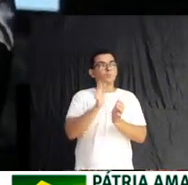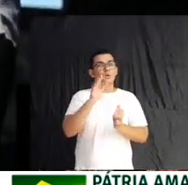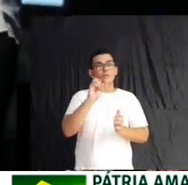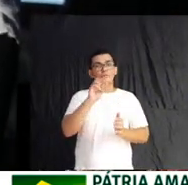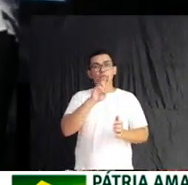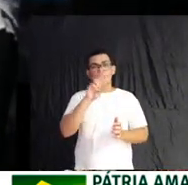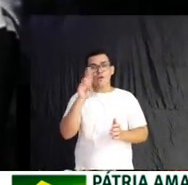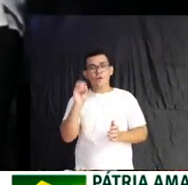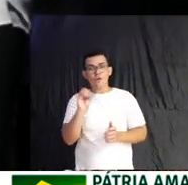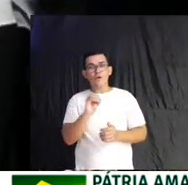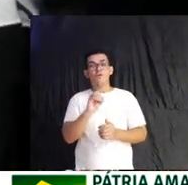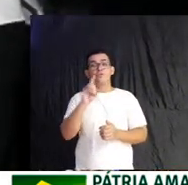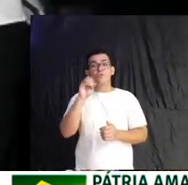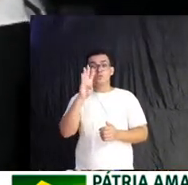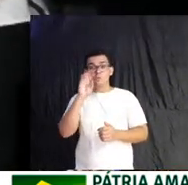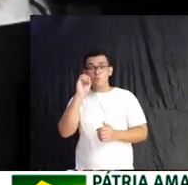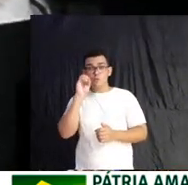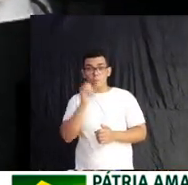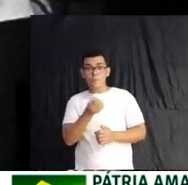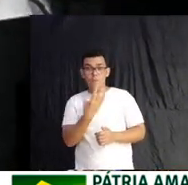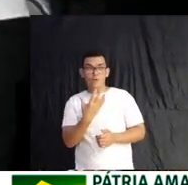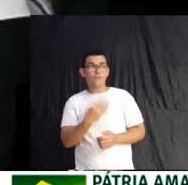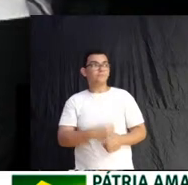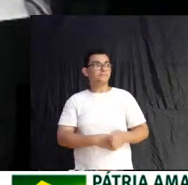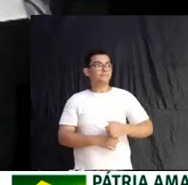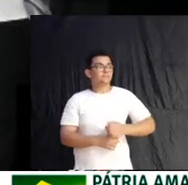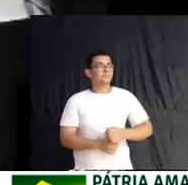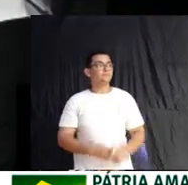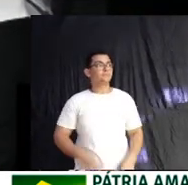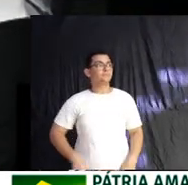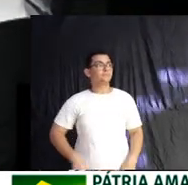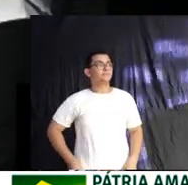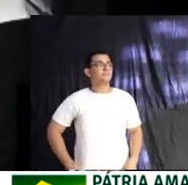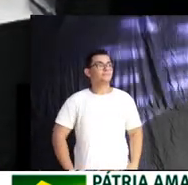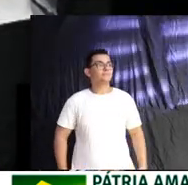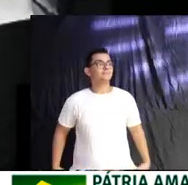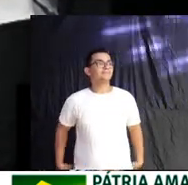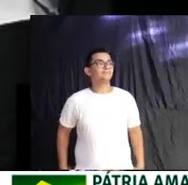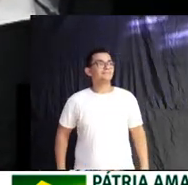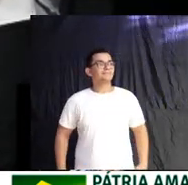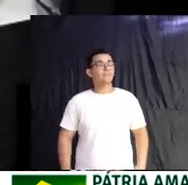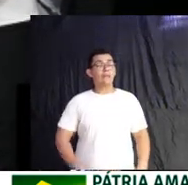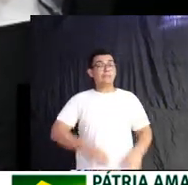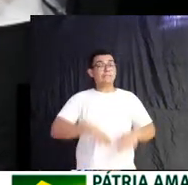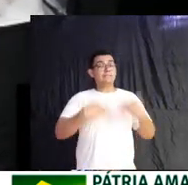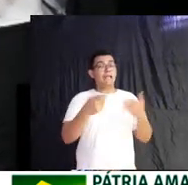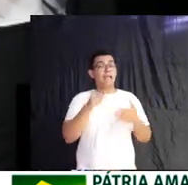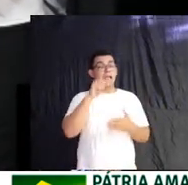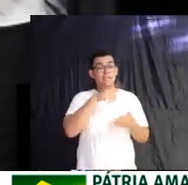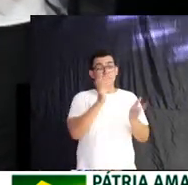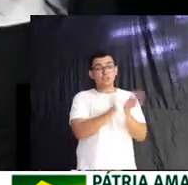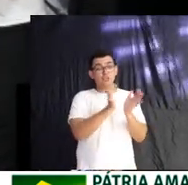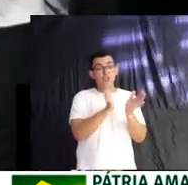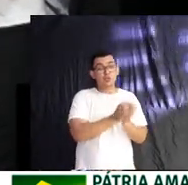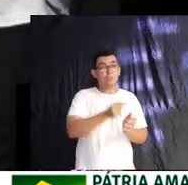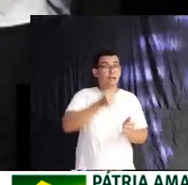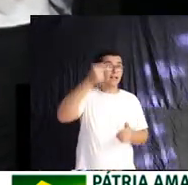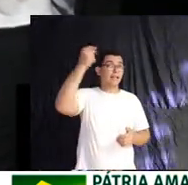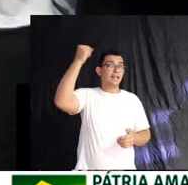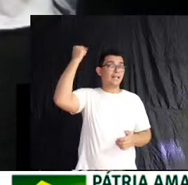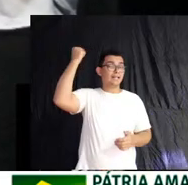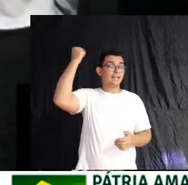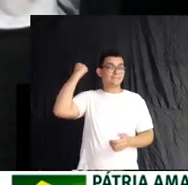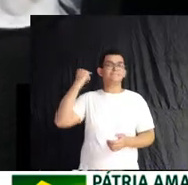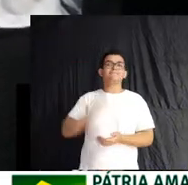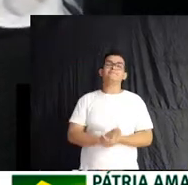Bom. Lá! Uns 5 anos atrás. Né? E aí foi